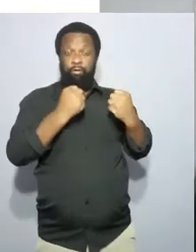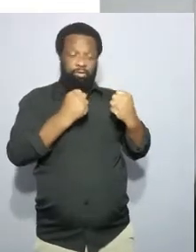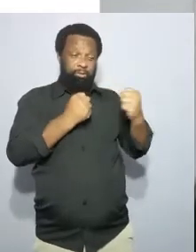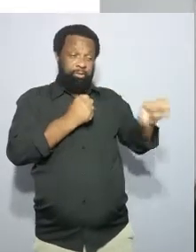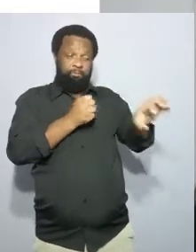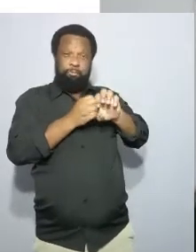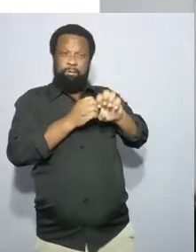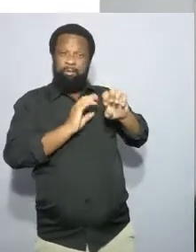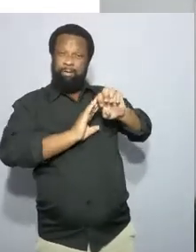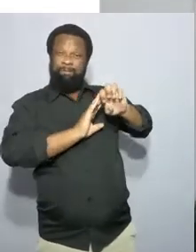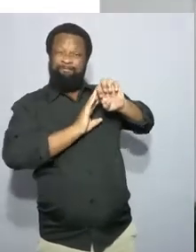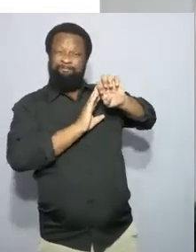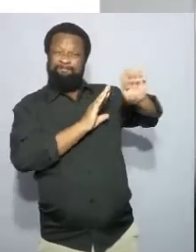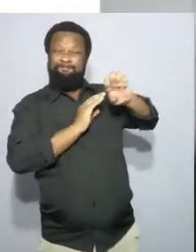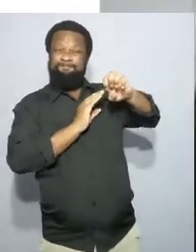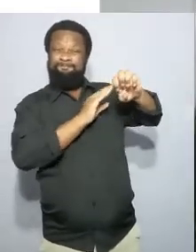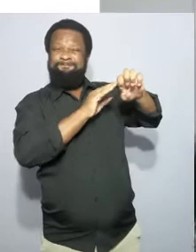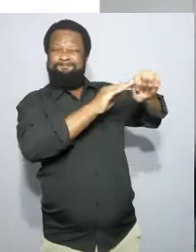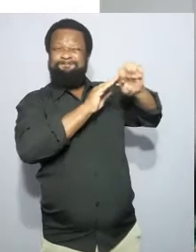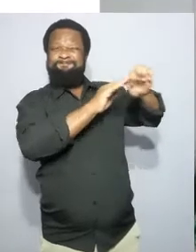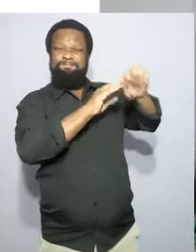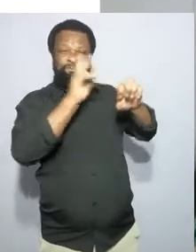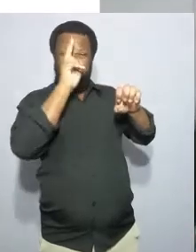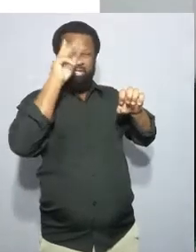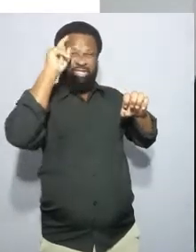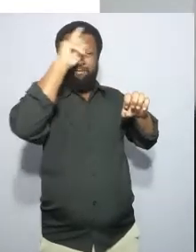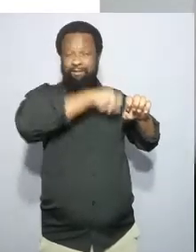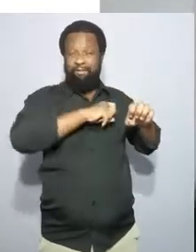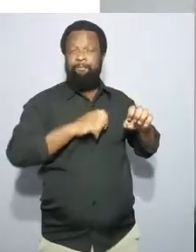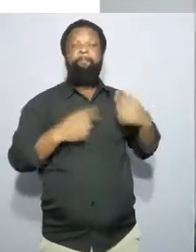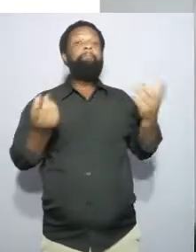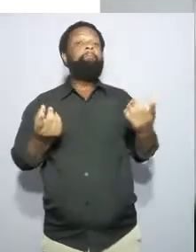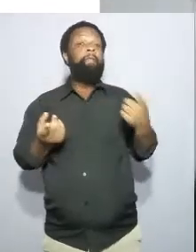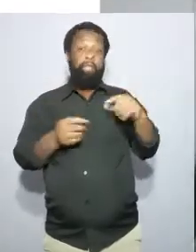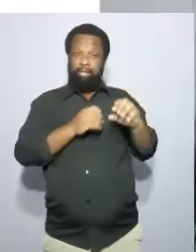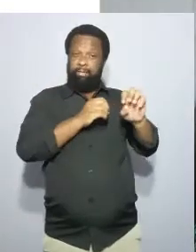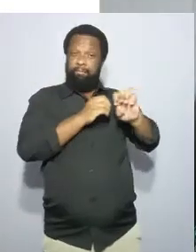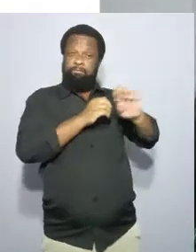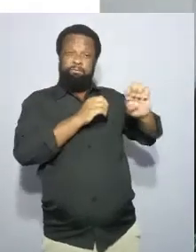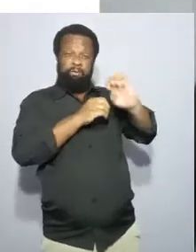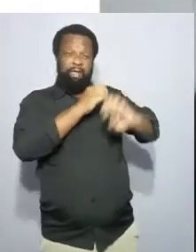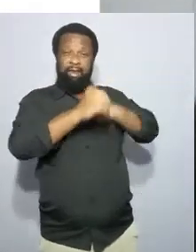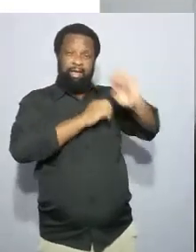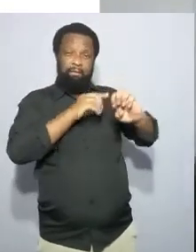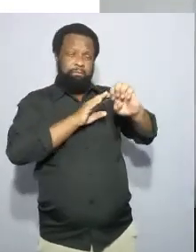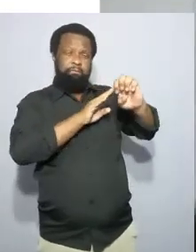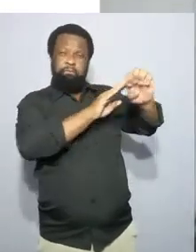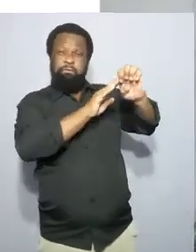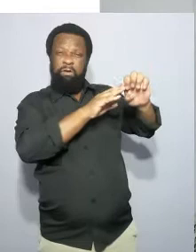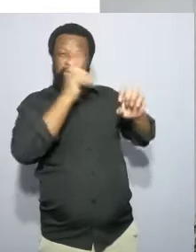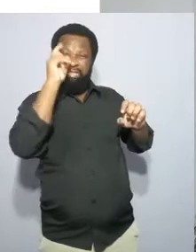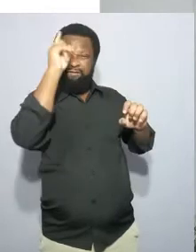do núcleo em relação a esse elétron é maior. Então, é mais difícil de tirar esse elétron. Por isso que eu